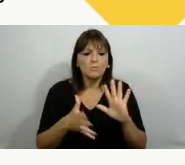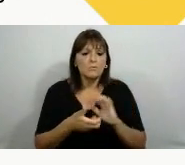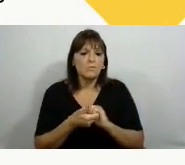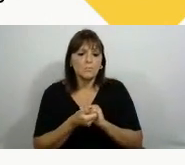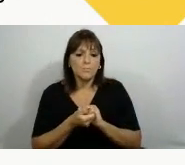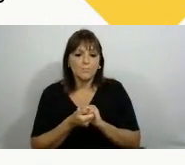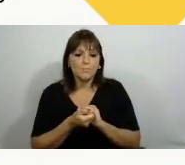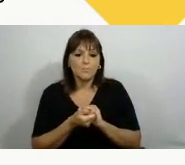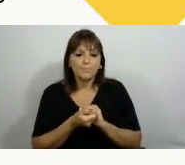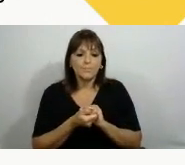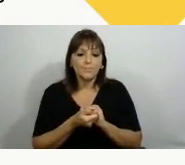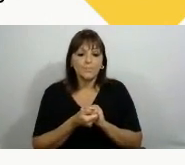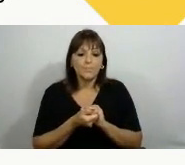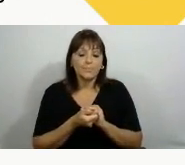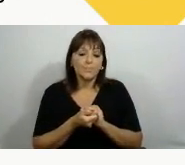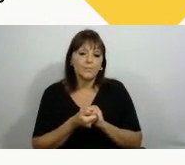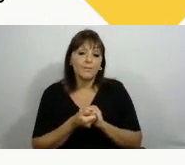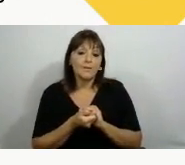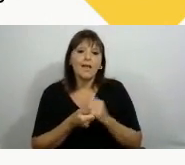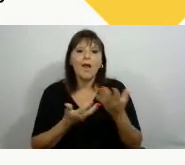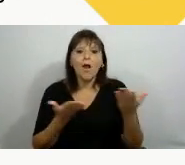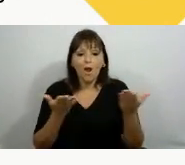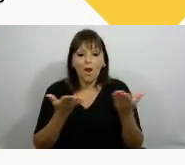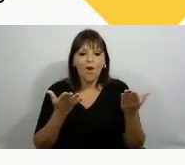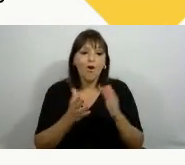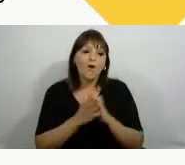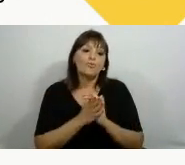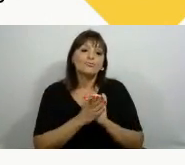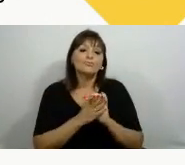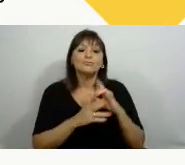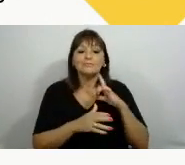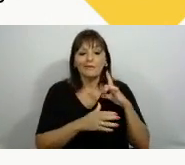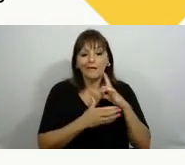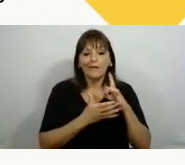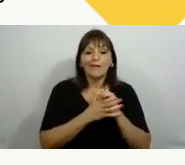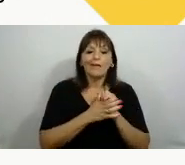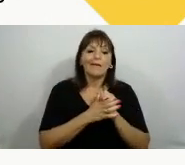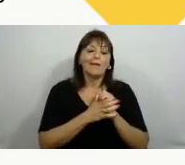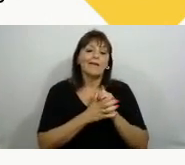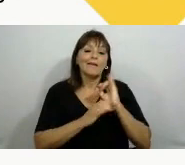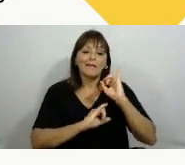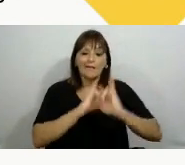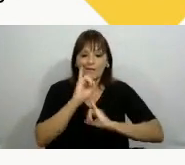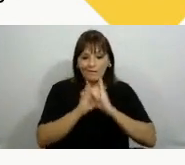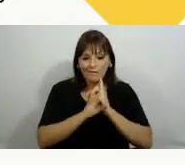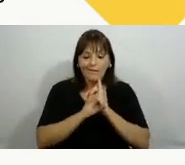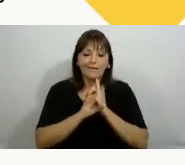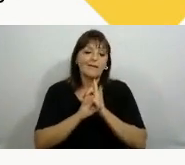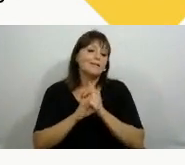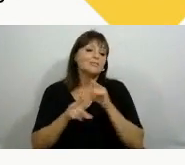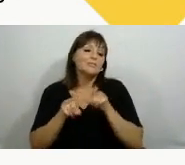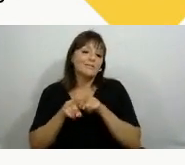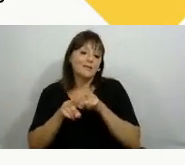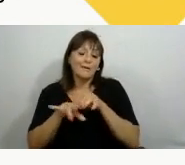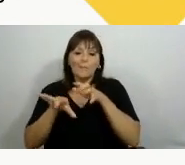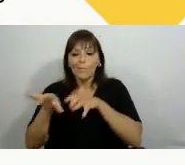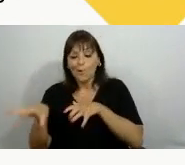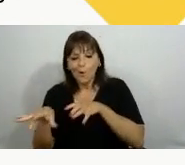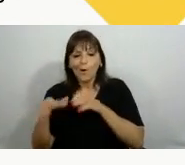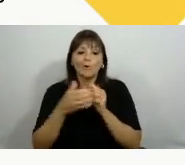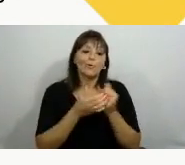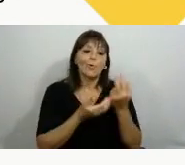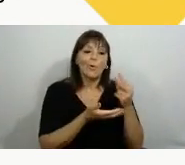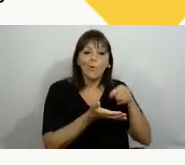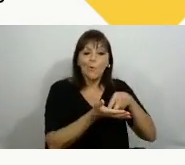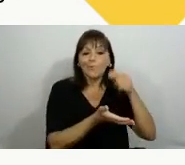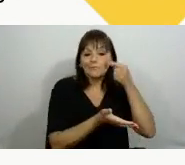Né, hoje, no híbrido, né, pessoas estão ali por Teams, muitas vezes, e até mesmo no presencial, se descrevam.